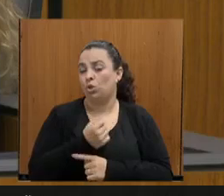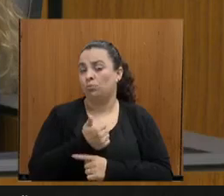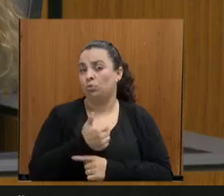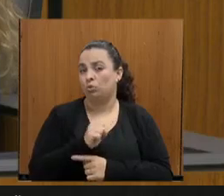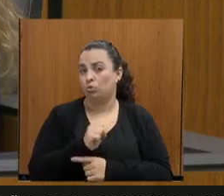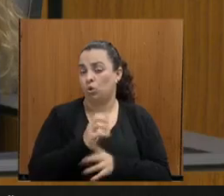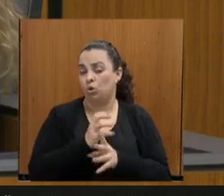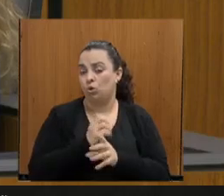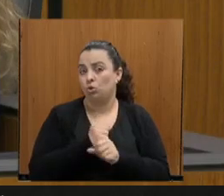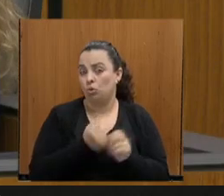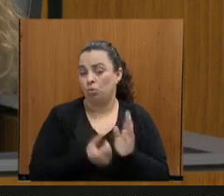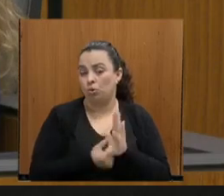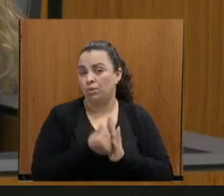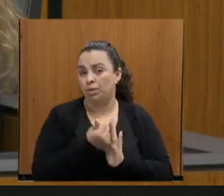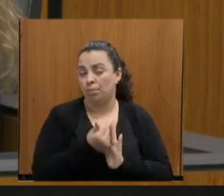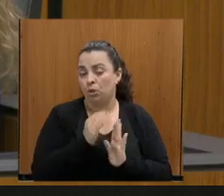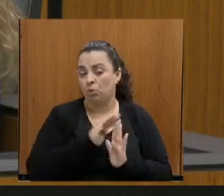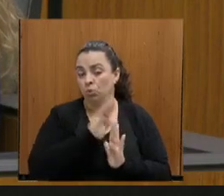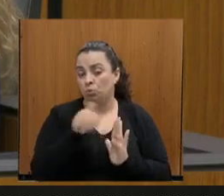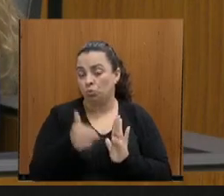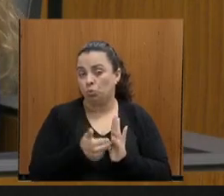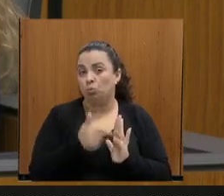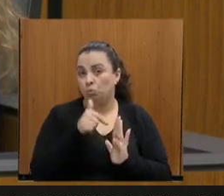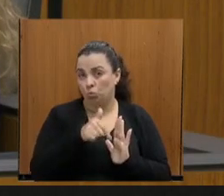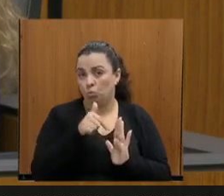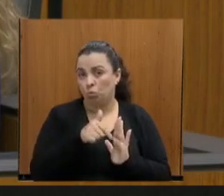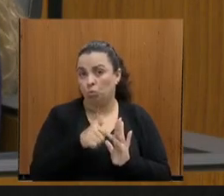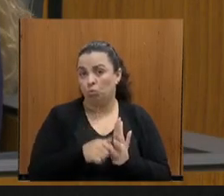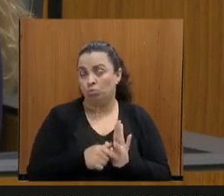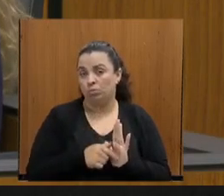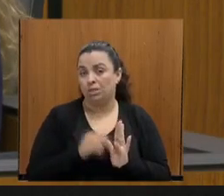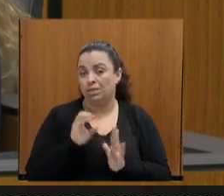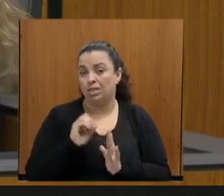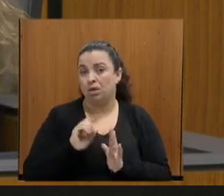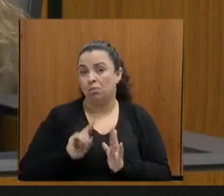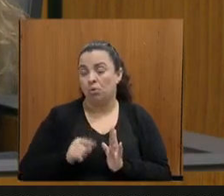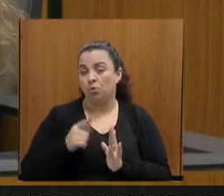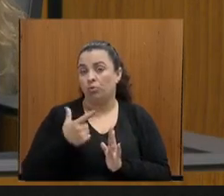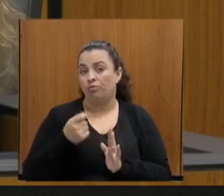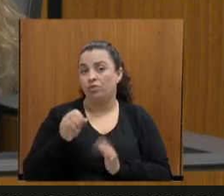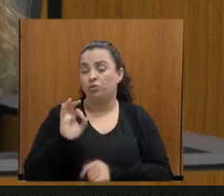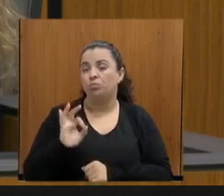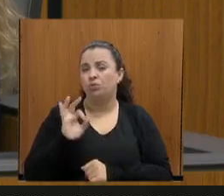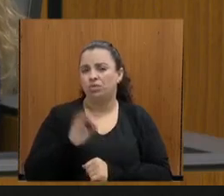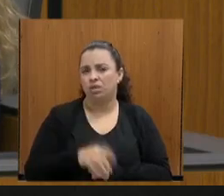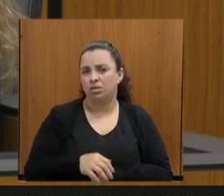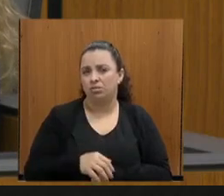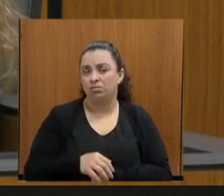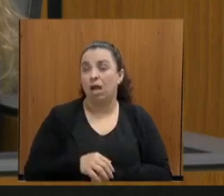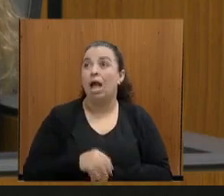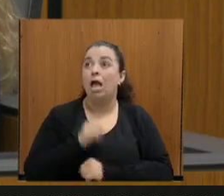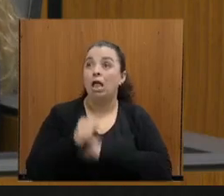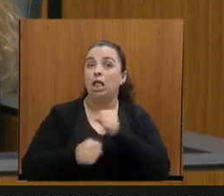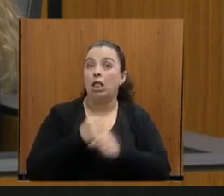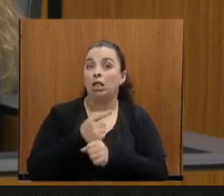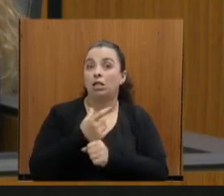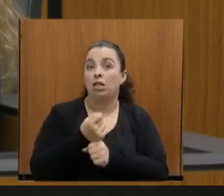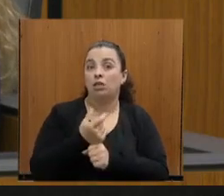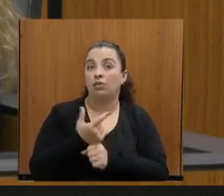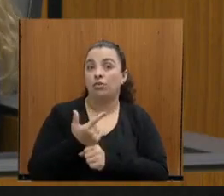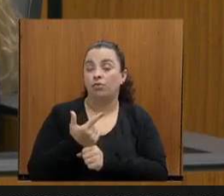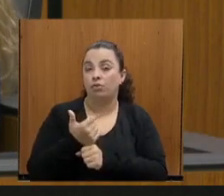a a nossa foi 0.20 por cento quando a gente chegou em 2019